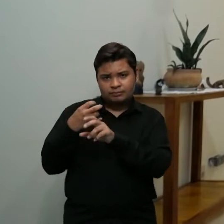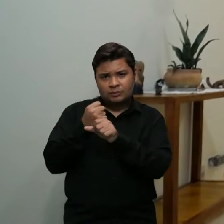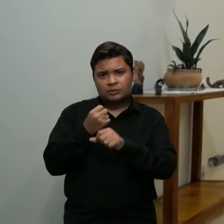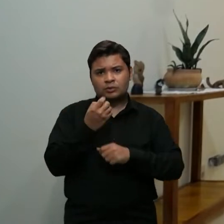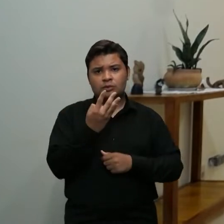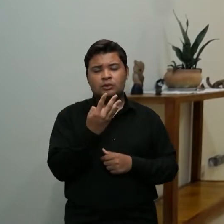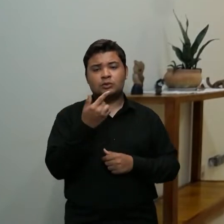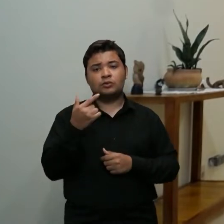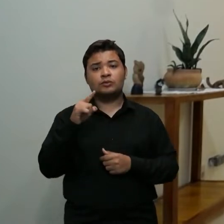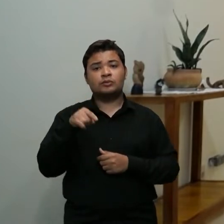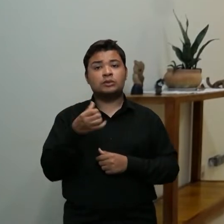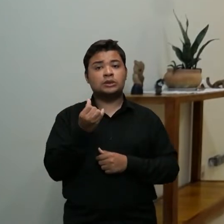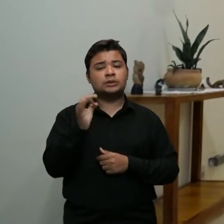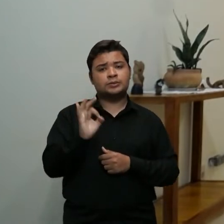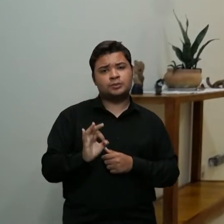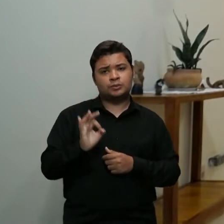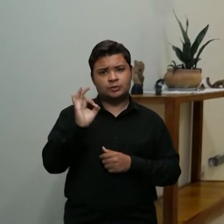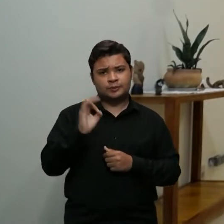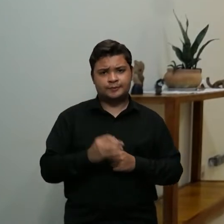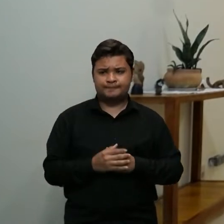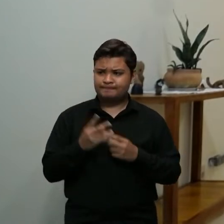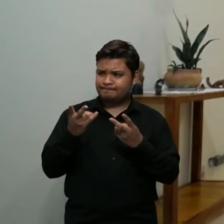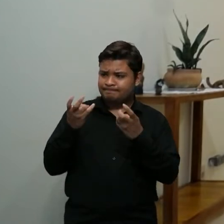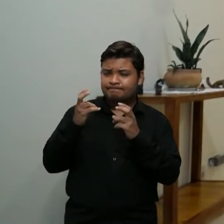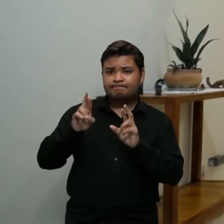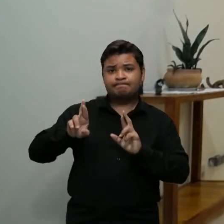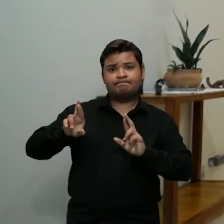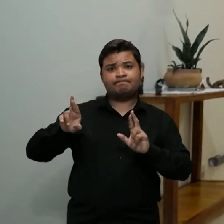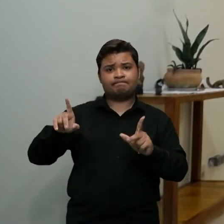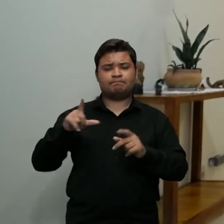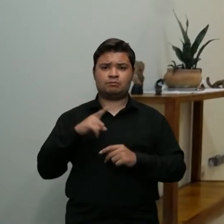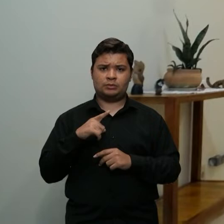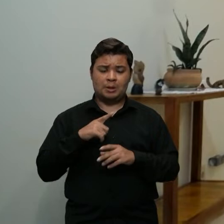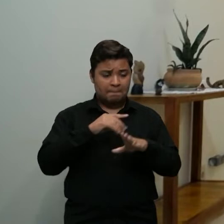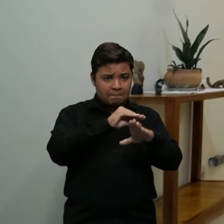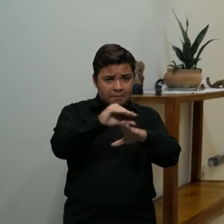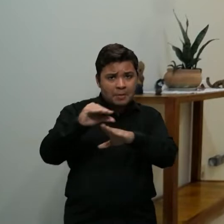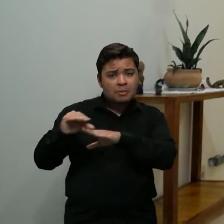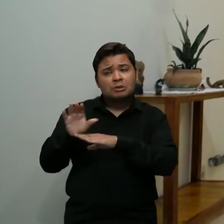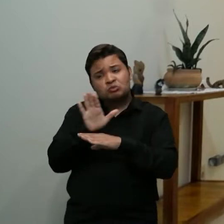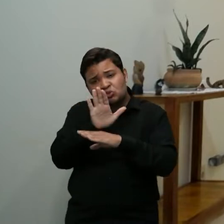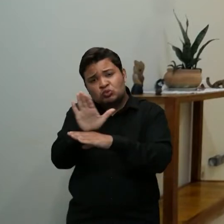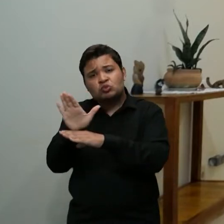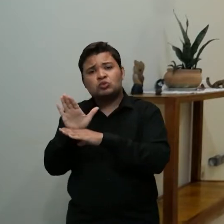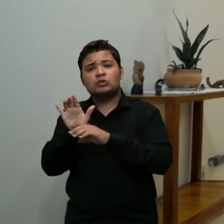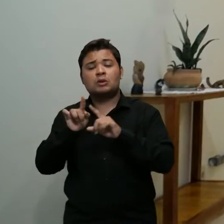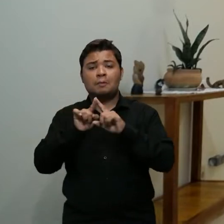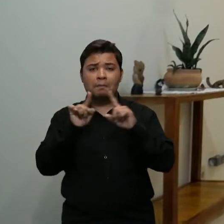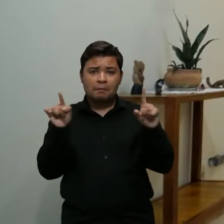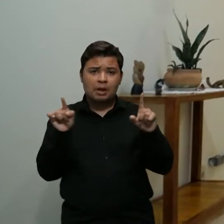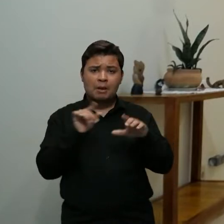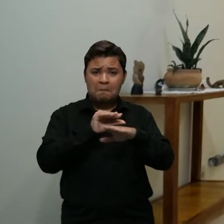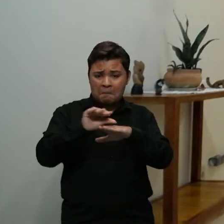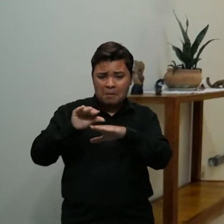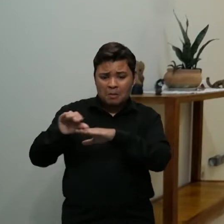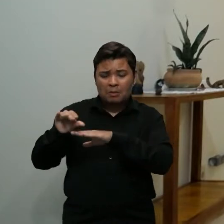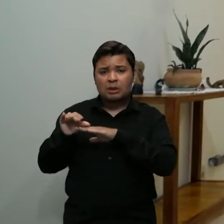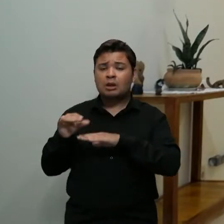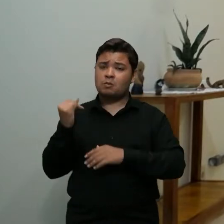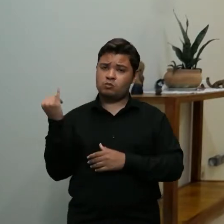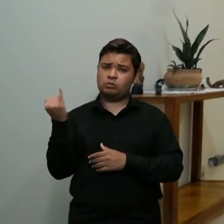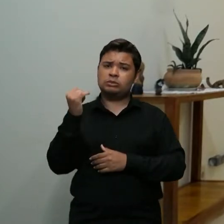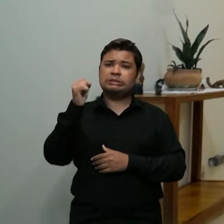42,6%. Então, quer dizer, a diferença, esse auxílio auxilia, mas só que esses programas de transferência de renda, embora